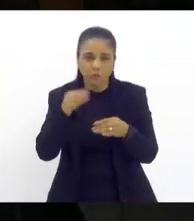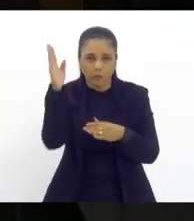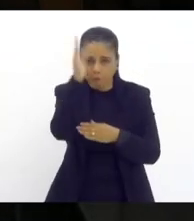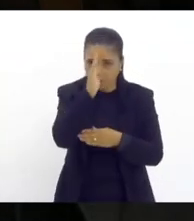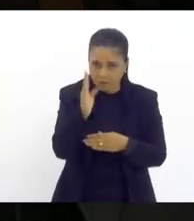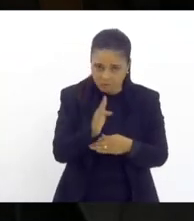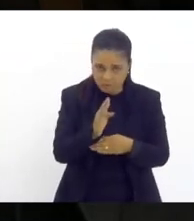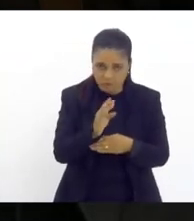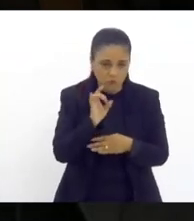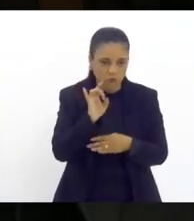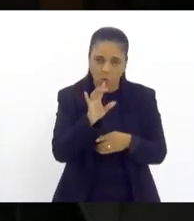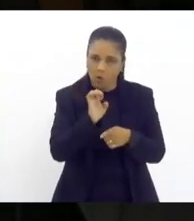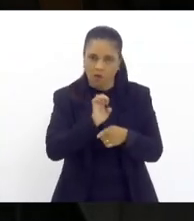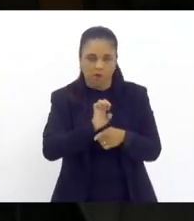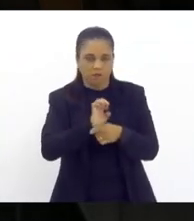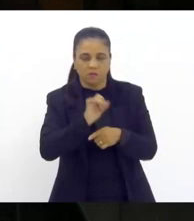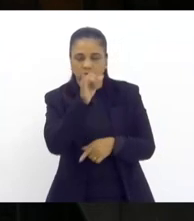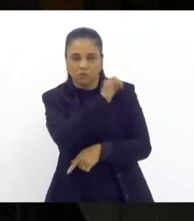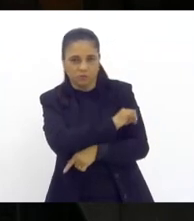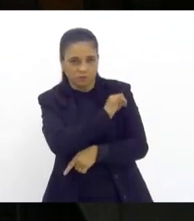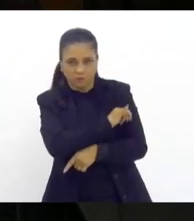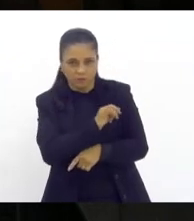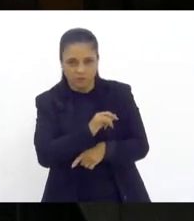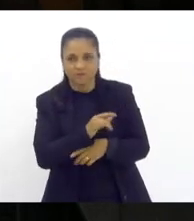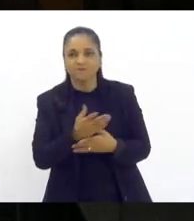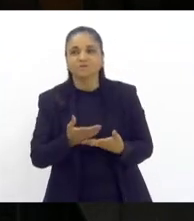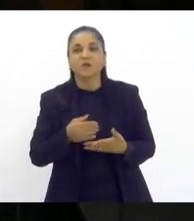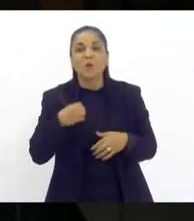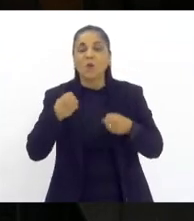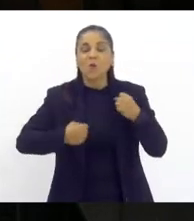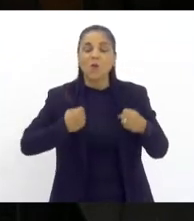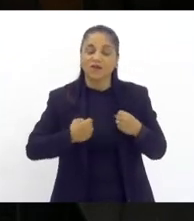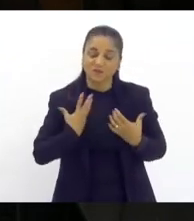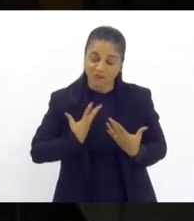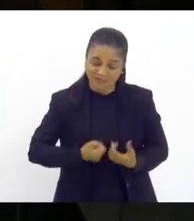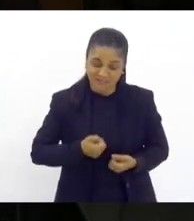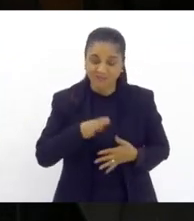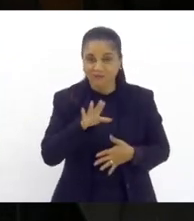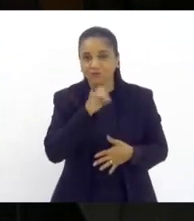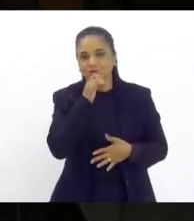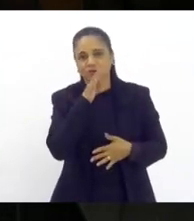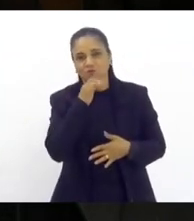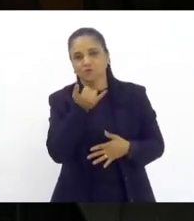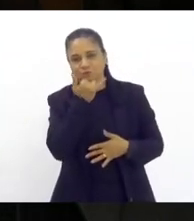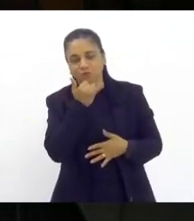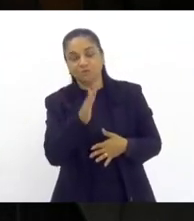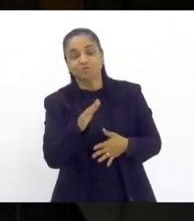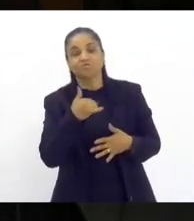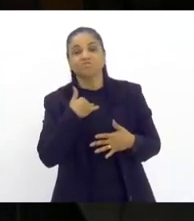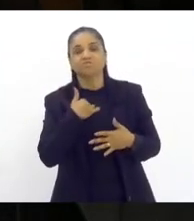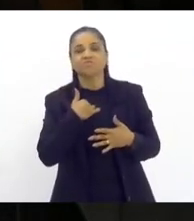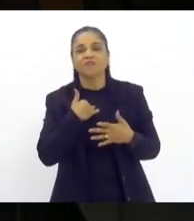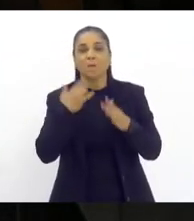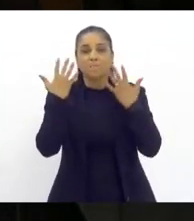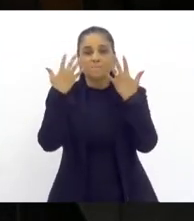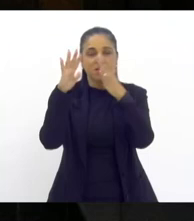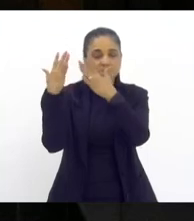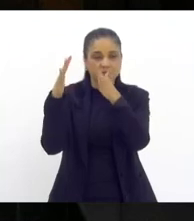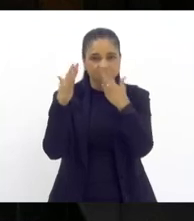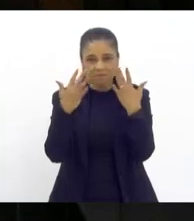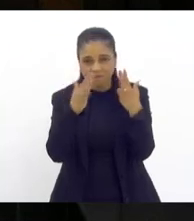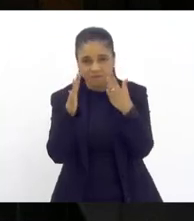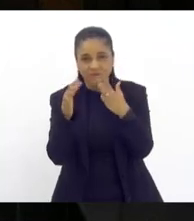Brasil. Então, calma que eu dei uma corrida para chegar aqui. E queria também parabenizar hoje